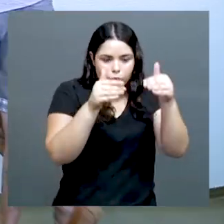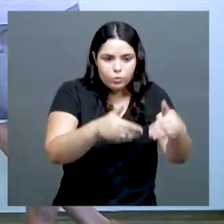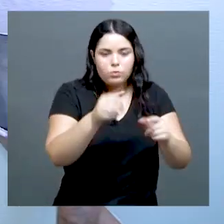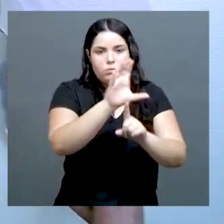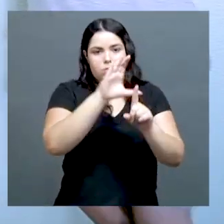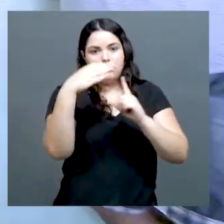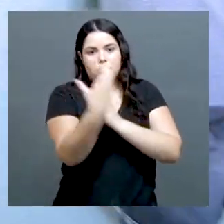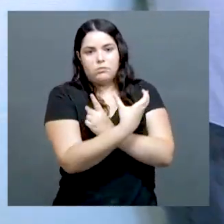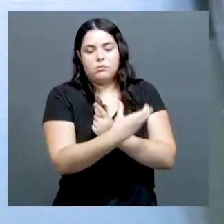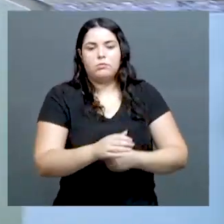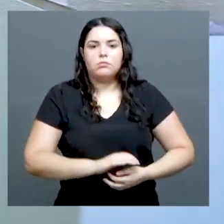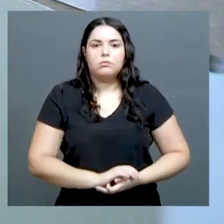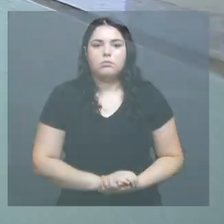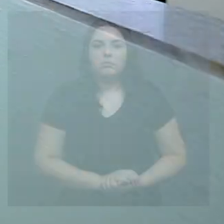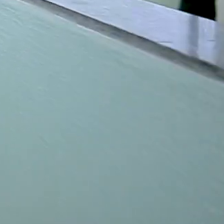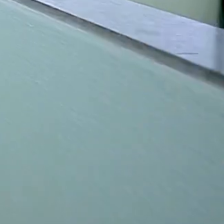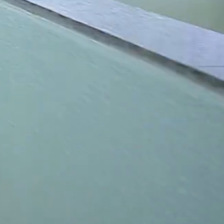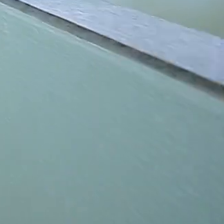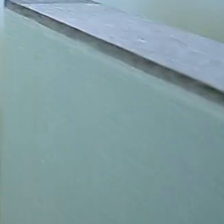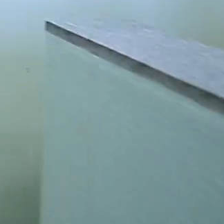à comunidade.